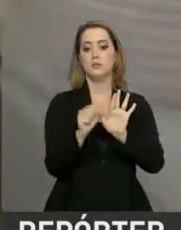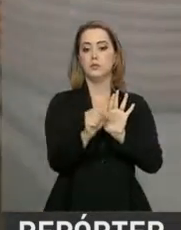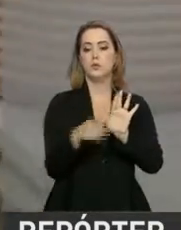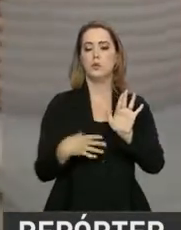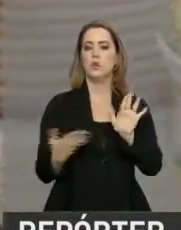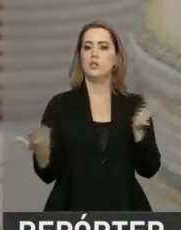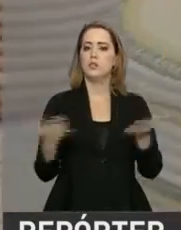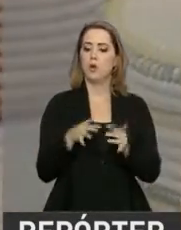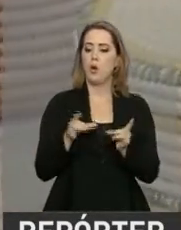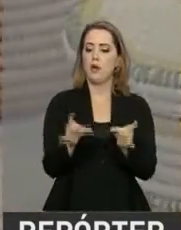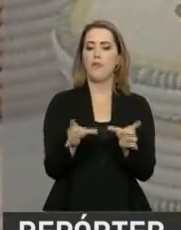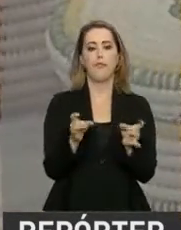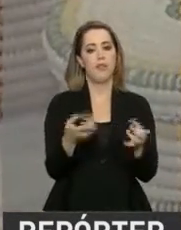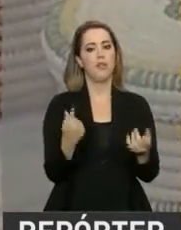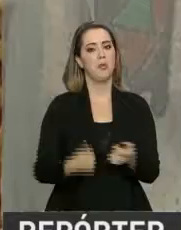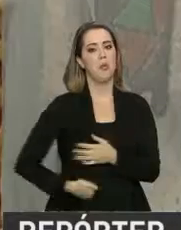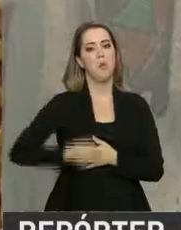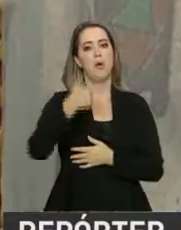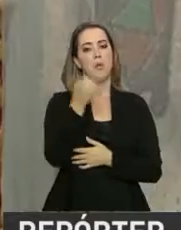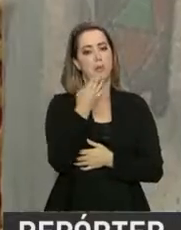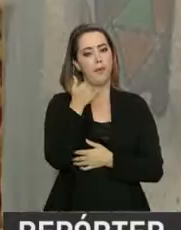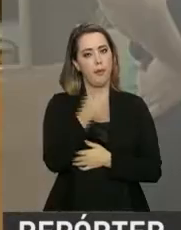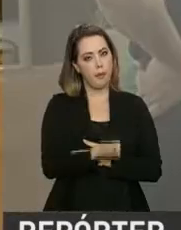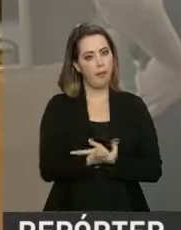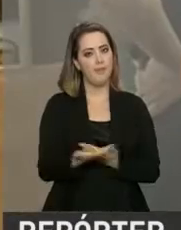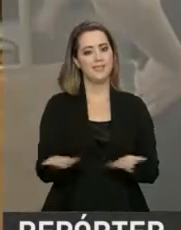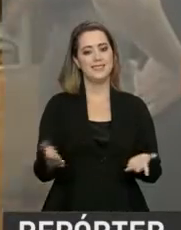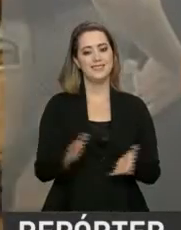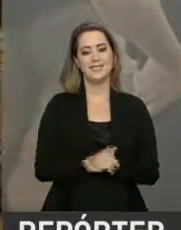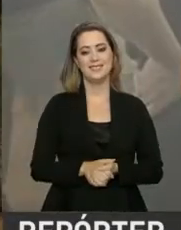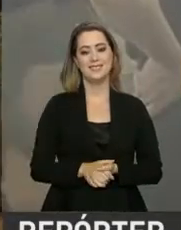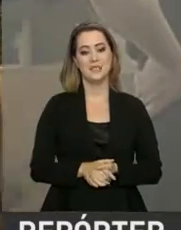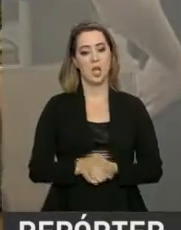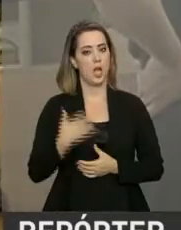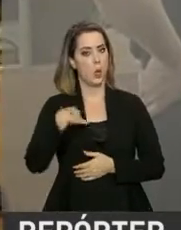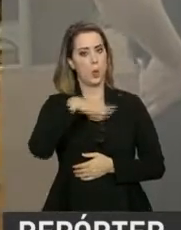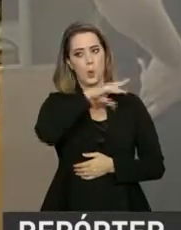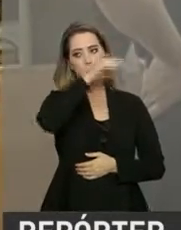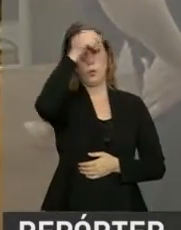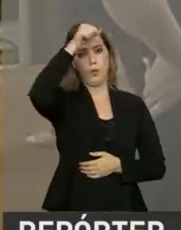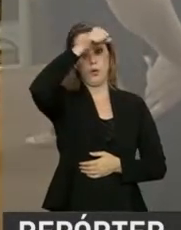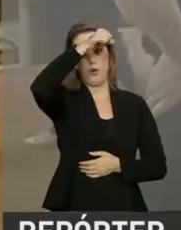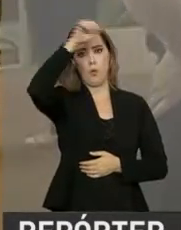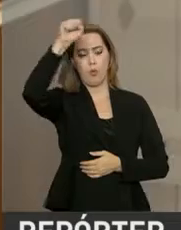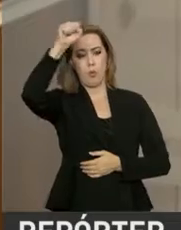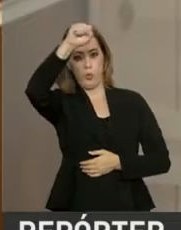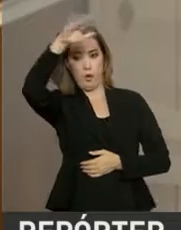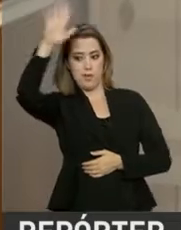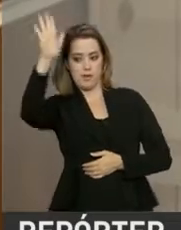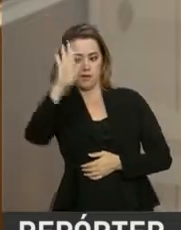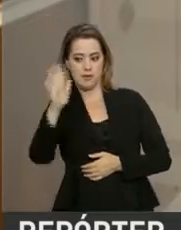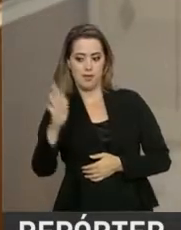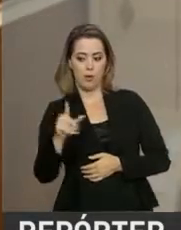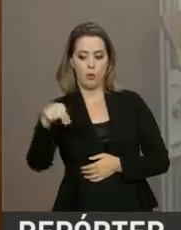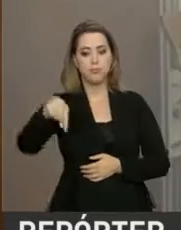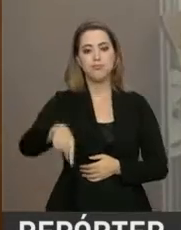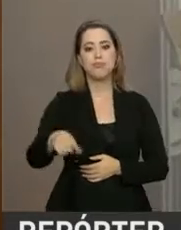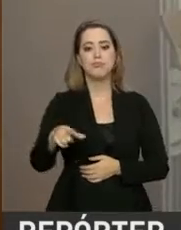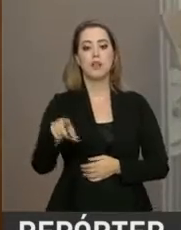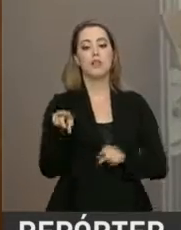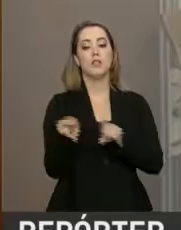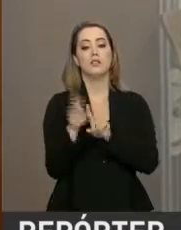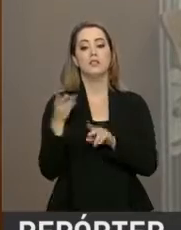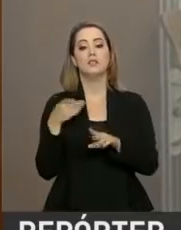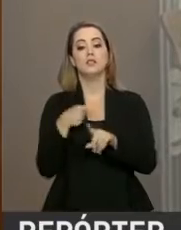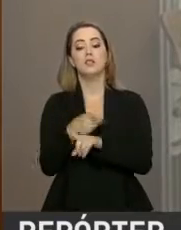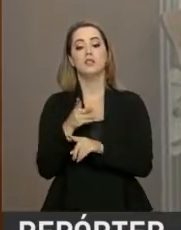mercado. Aí tá dando resultado para mim, isso é muito bom. Descendo no mapa, lá do Rio Grande do Sul, as obras do Reni atraem